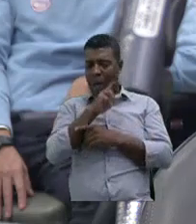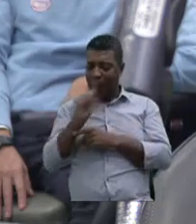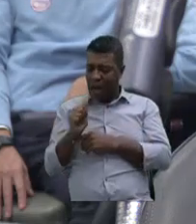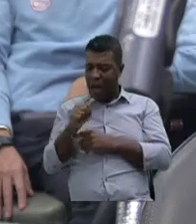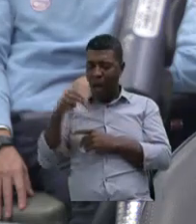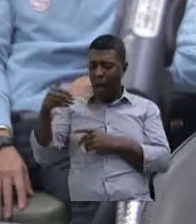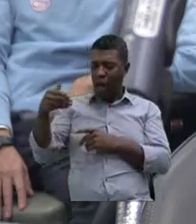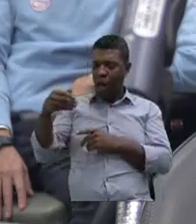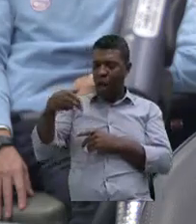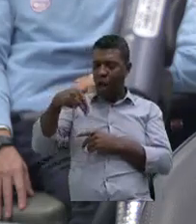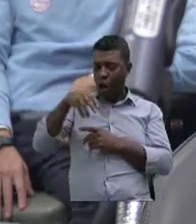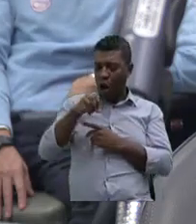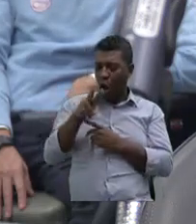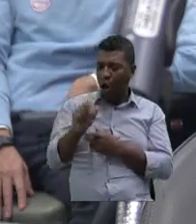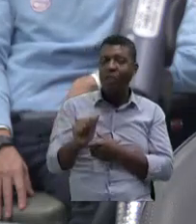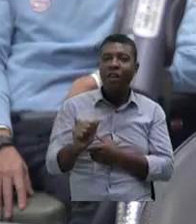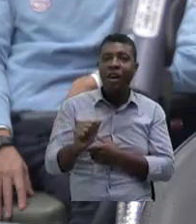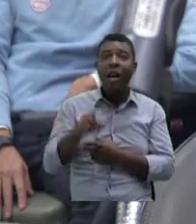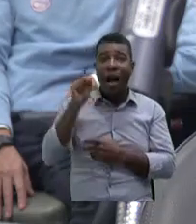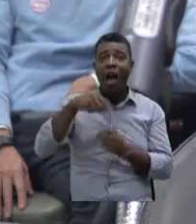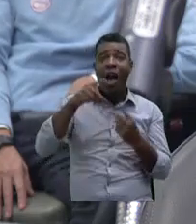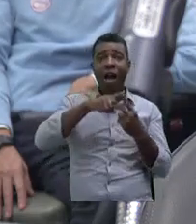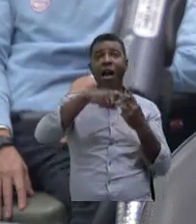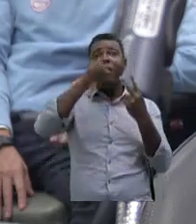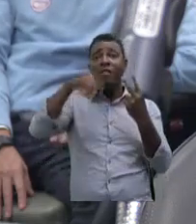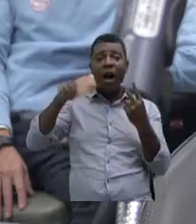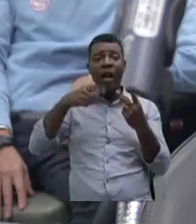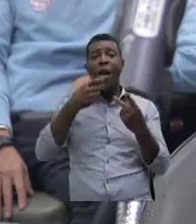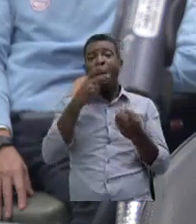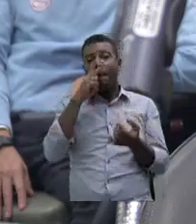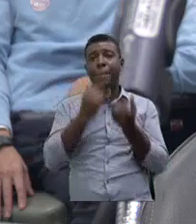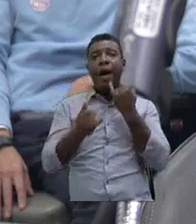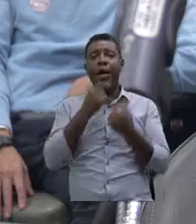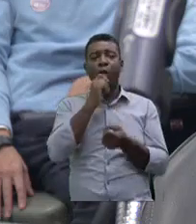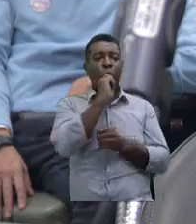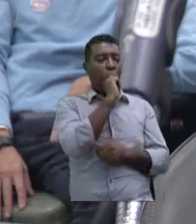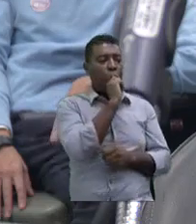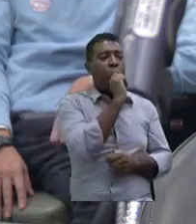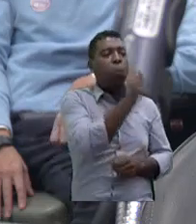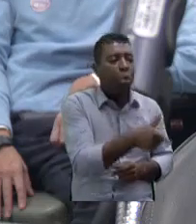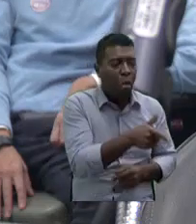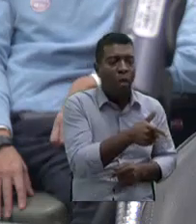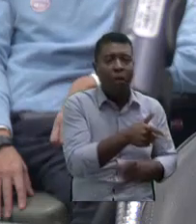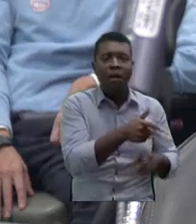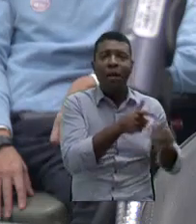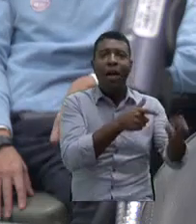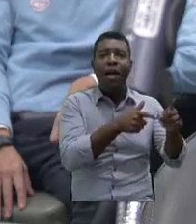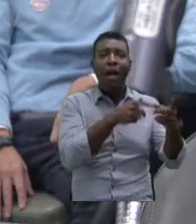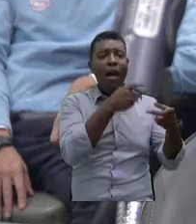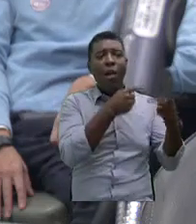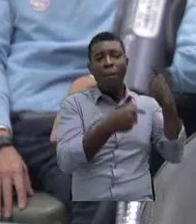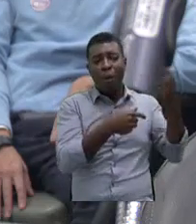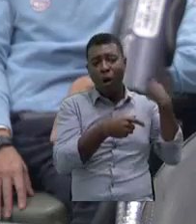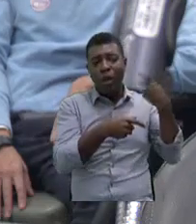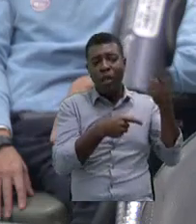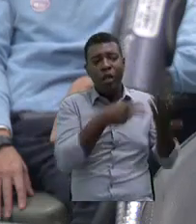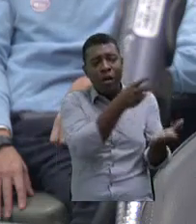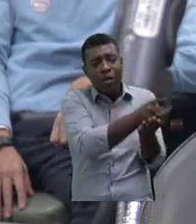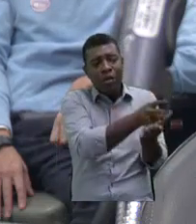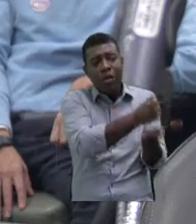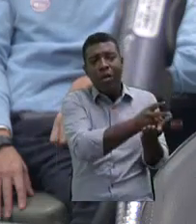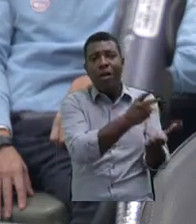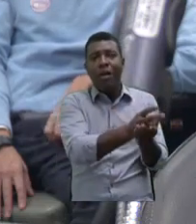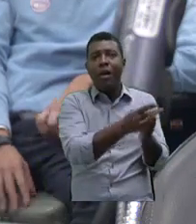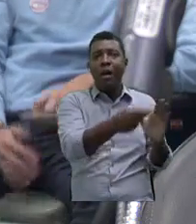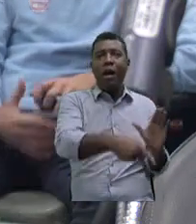escarrar naquilo que nós entendemos que seja uma política de preservação do patrimônio. E não é diferente em Ouro